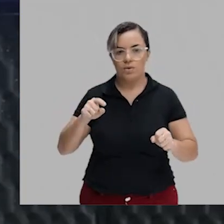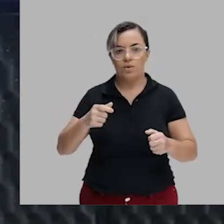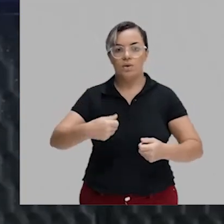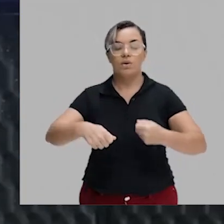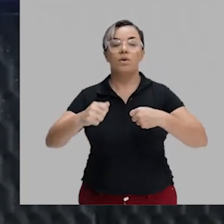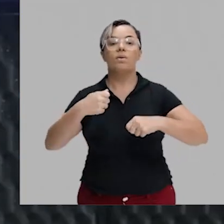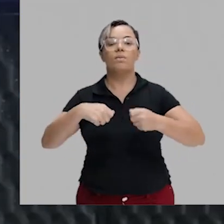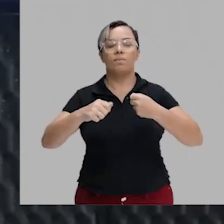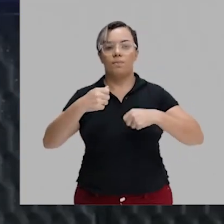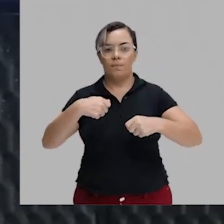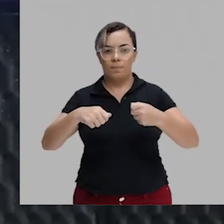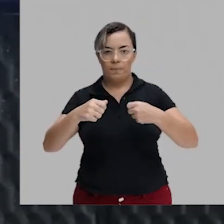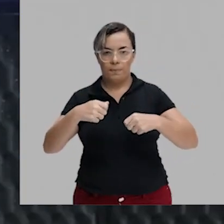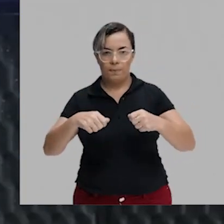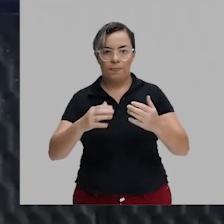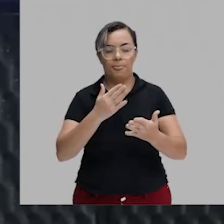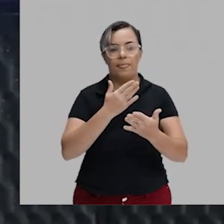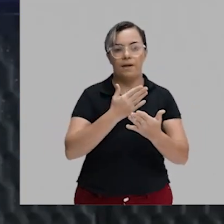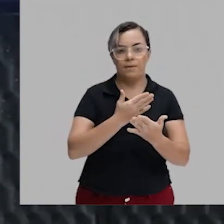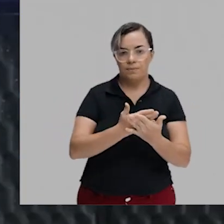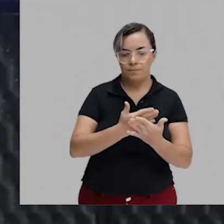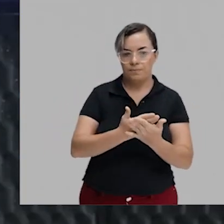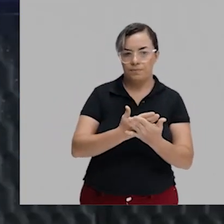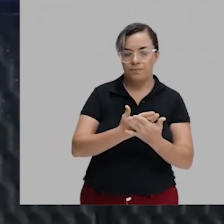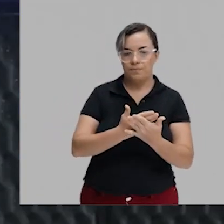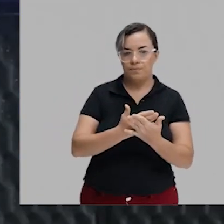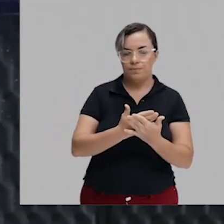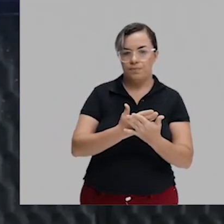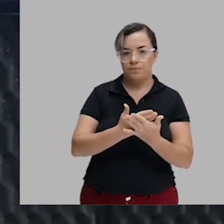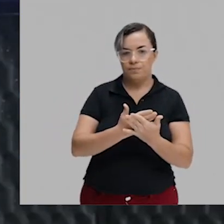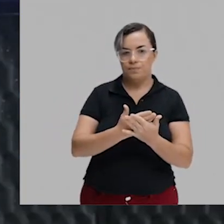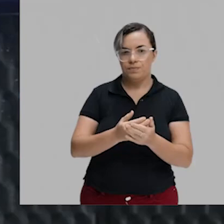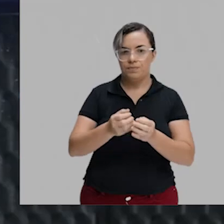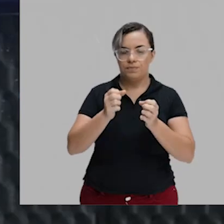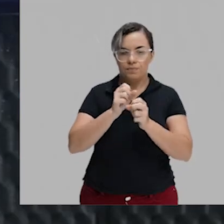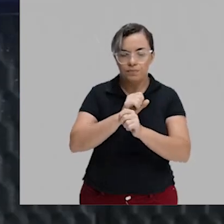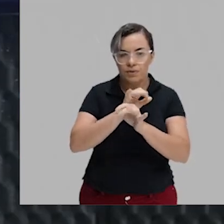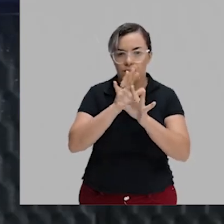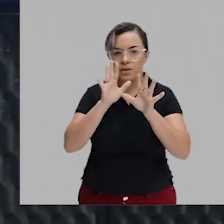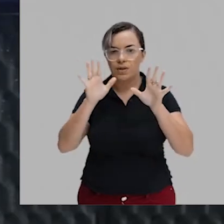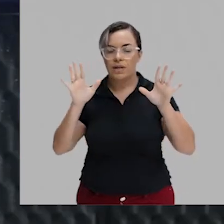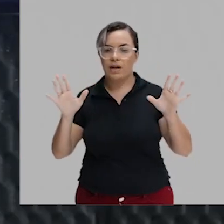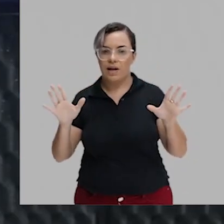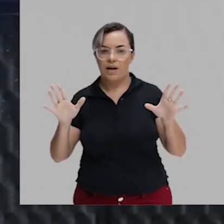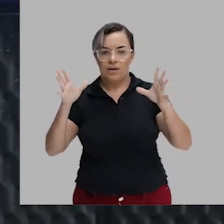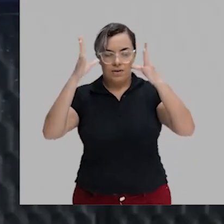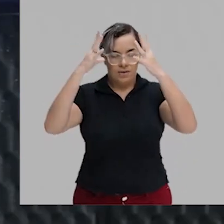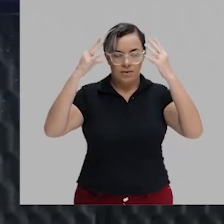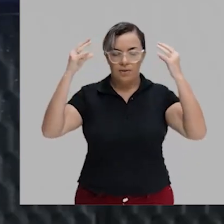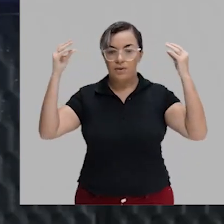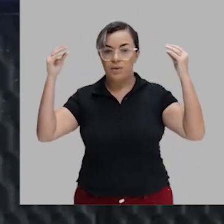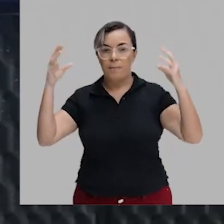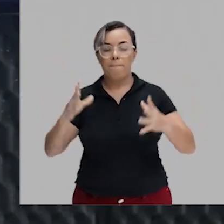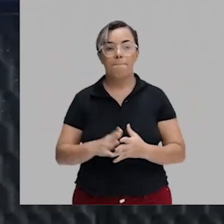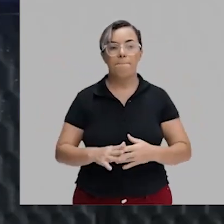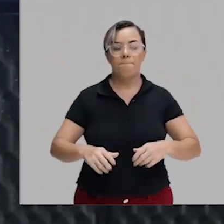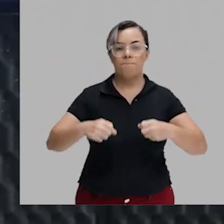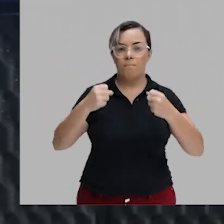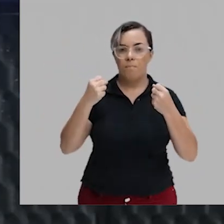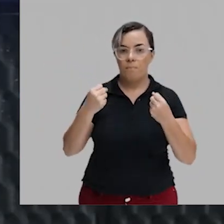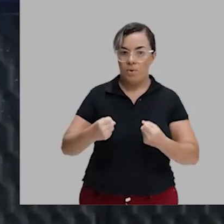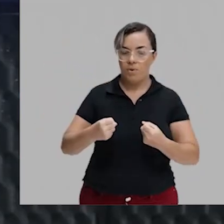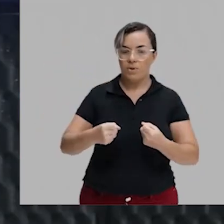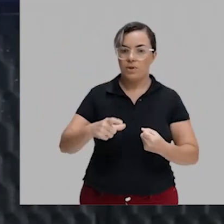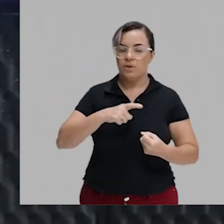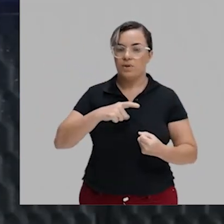forma mais viável, uma forma mais, eu diria, suave, para que você possa ter uma